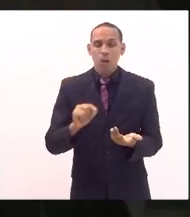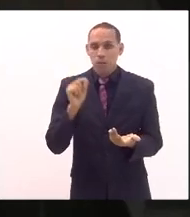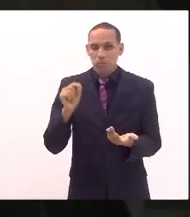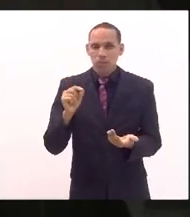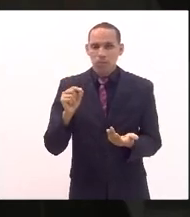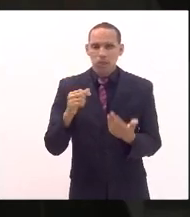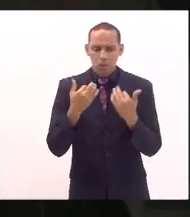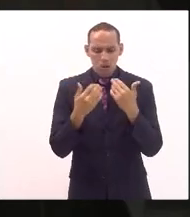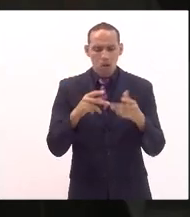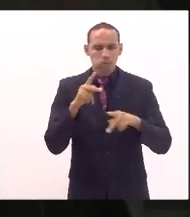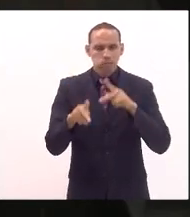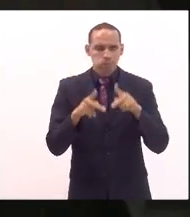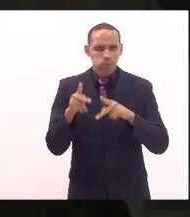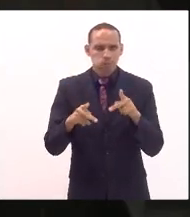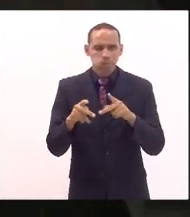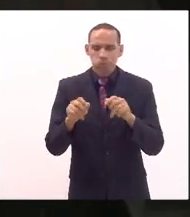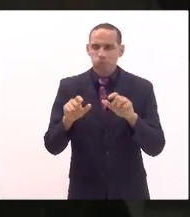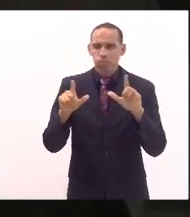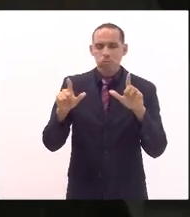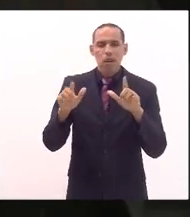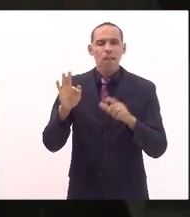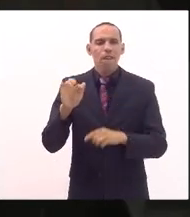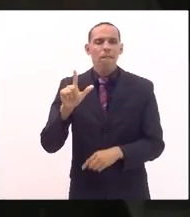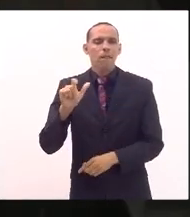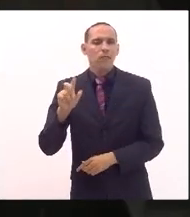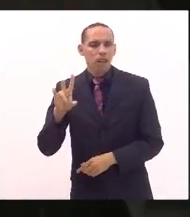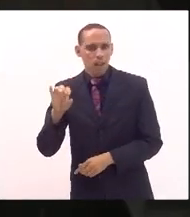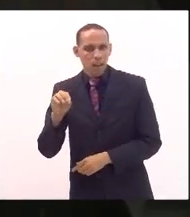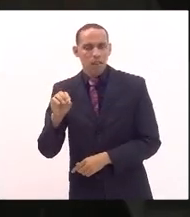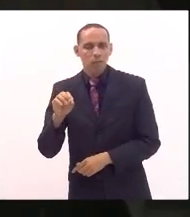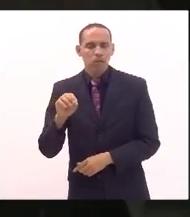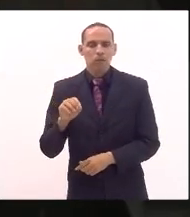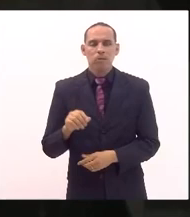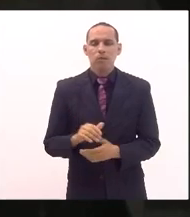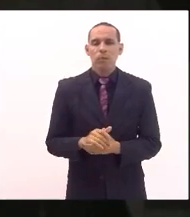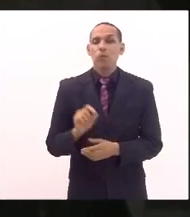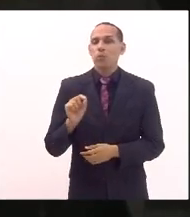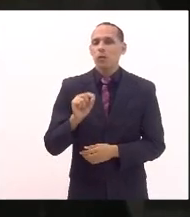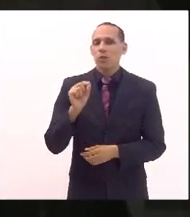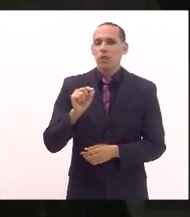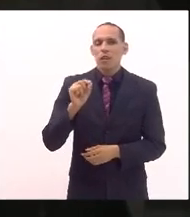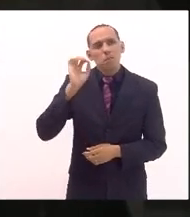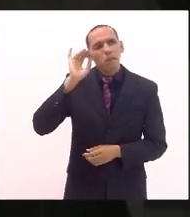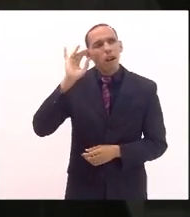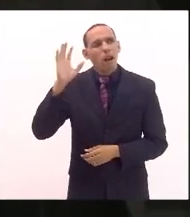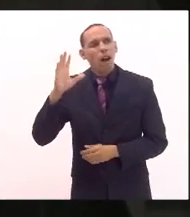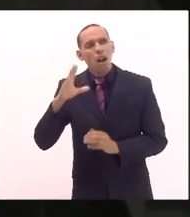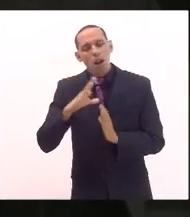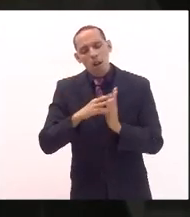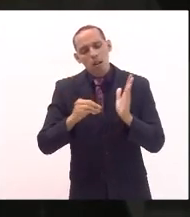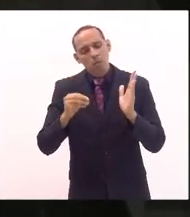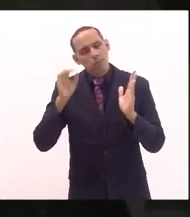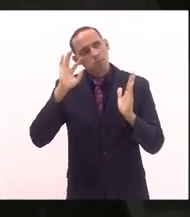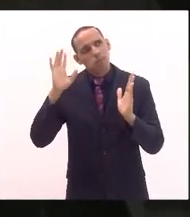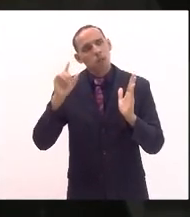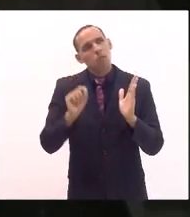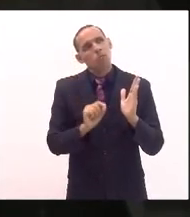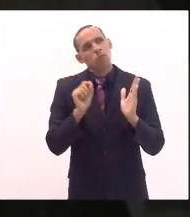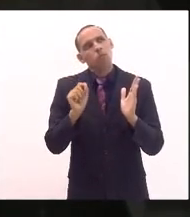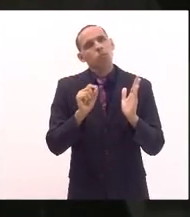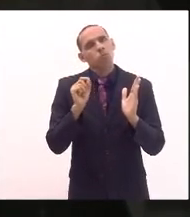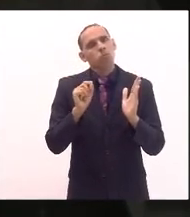apareceu na audiência o Flávio fez a manifestação interessante nesse sentido que daria para pensar o modelo e talvez